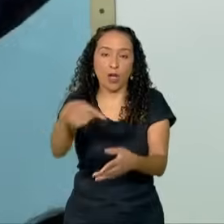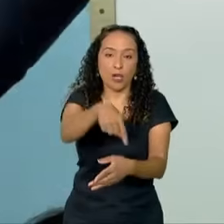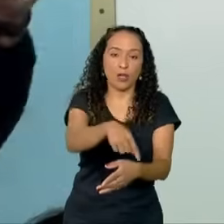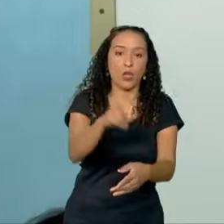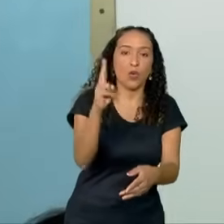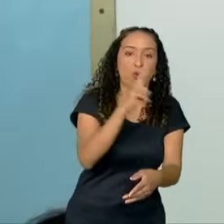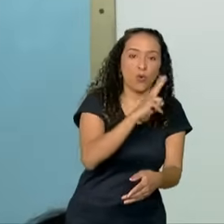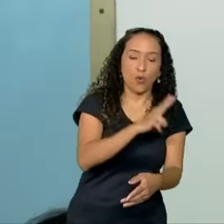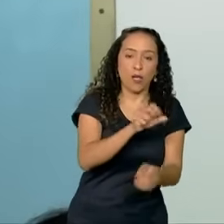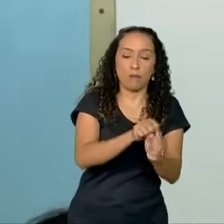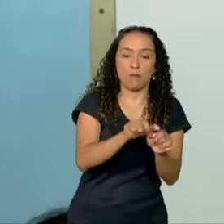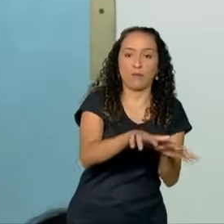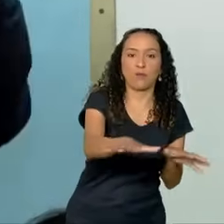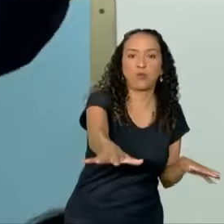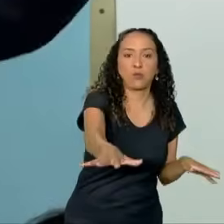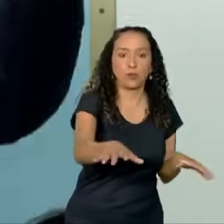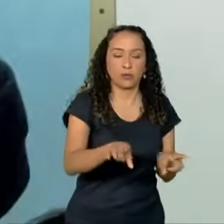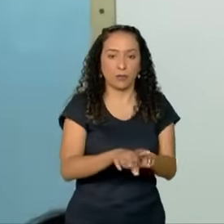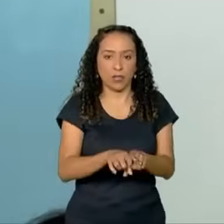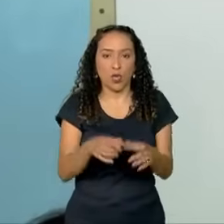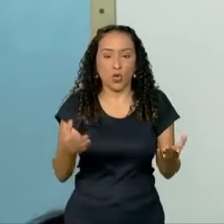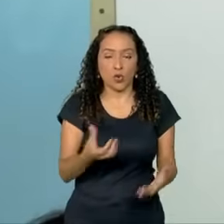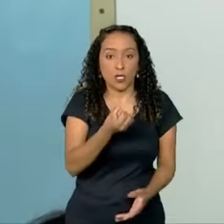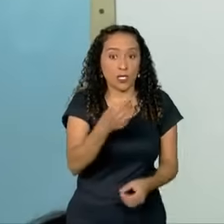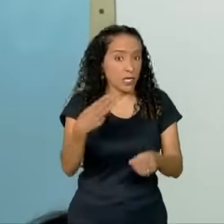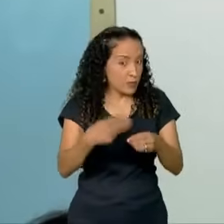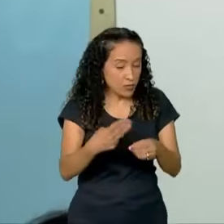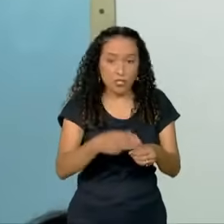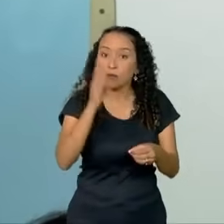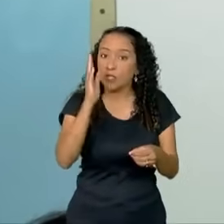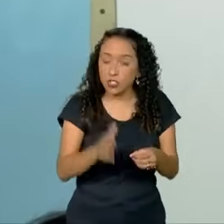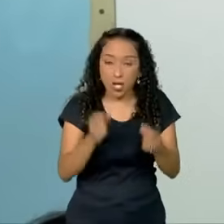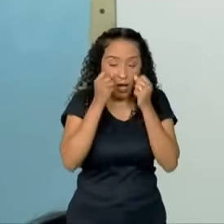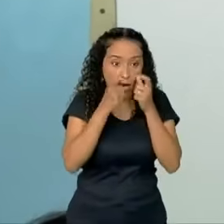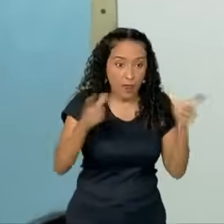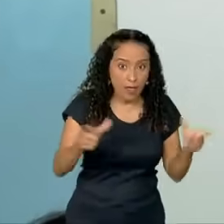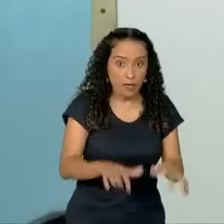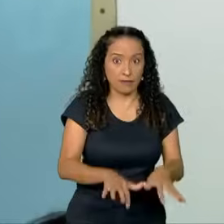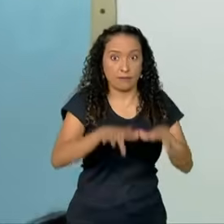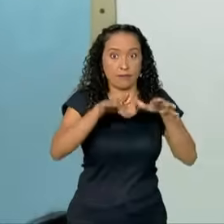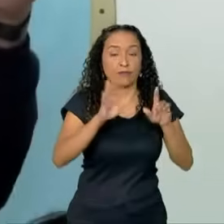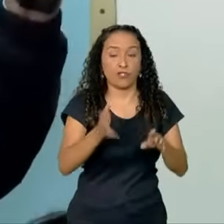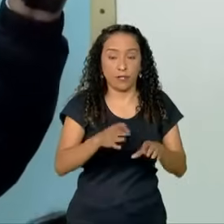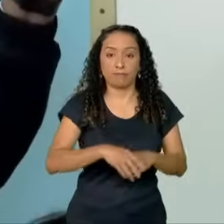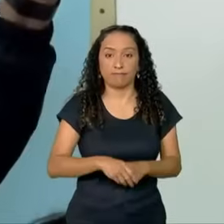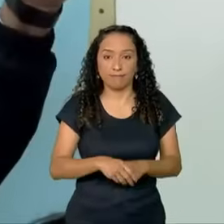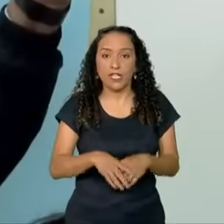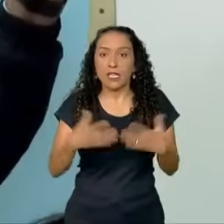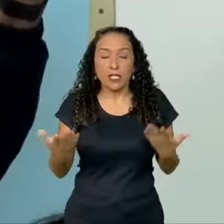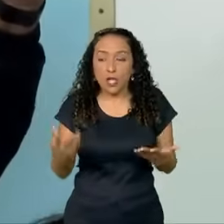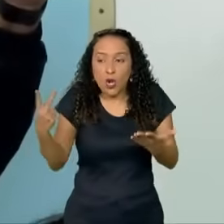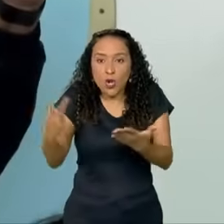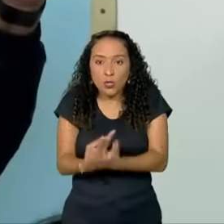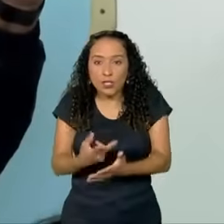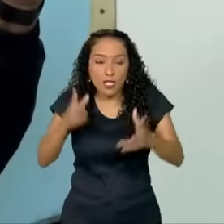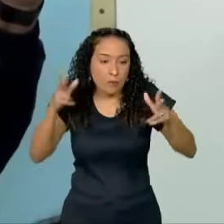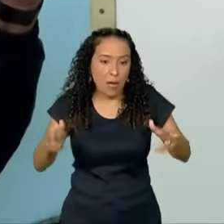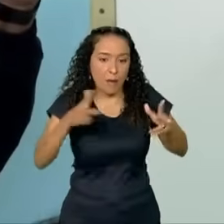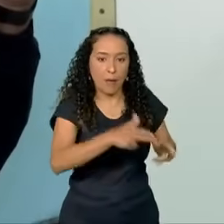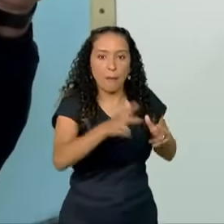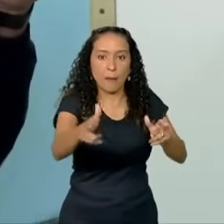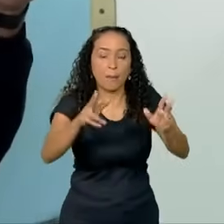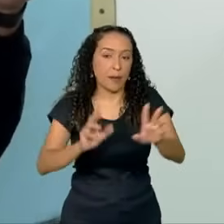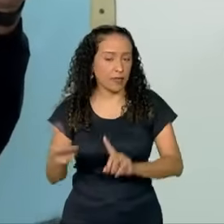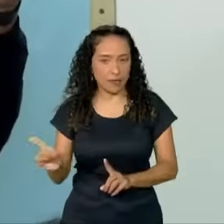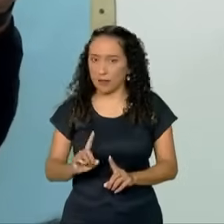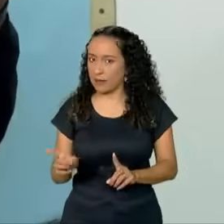Uruguai com os adjacentes, hoje tem 6 municípios já com alerta de alagamento. Então ela não acontece ao mesmo tempo.